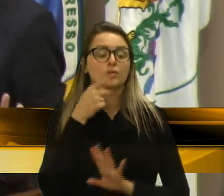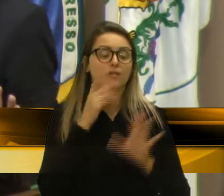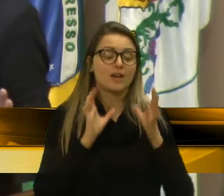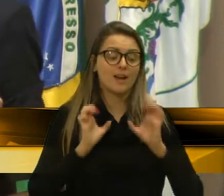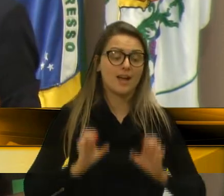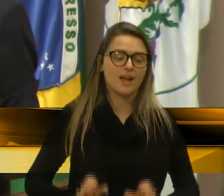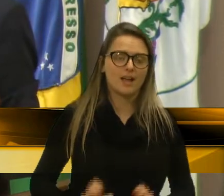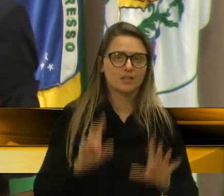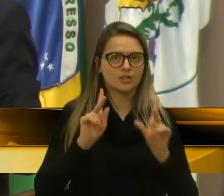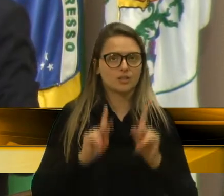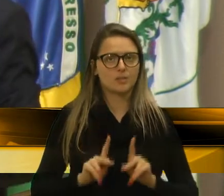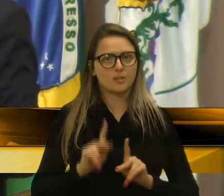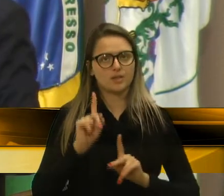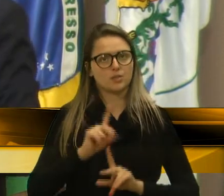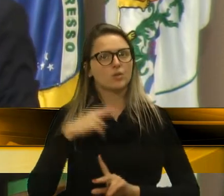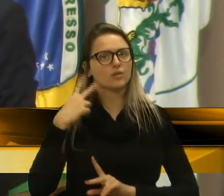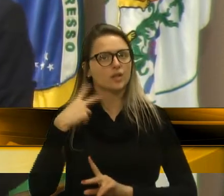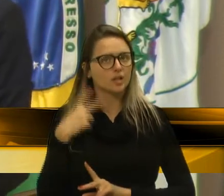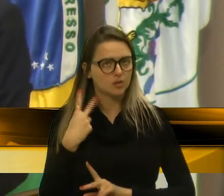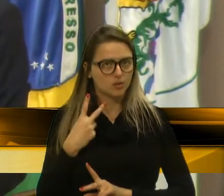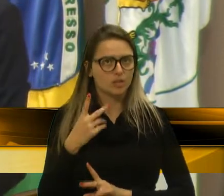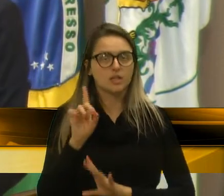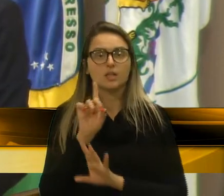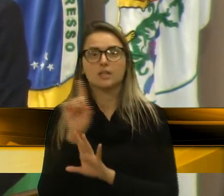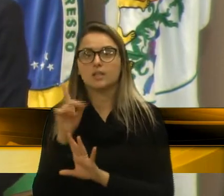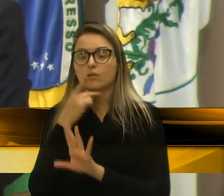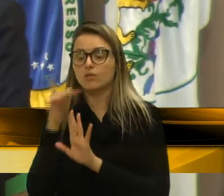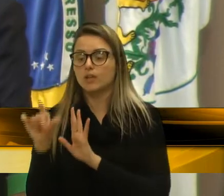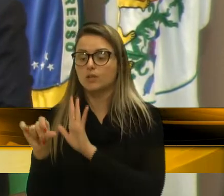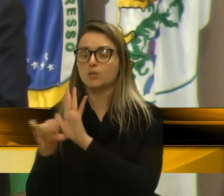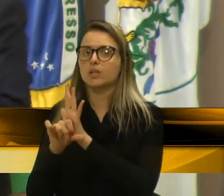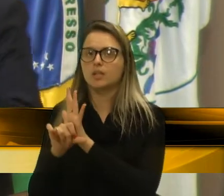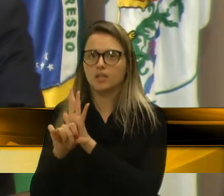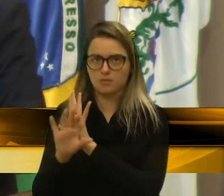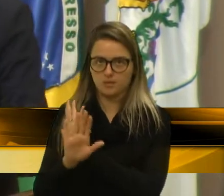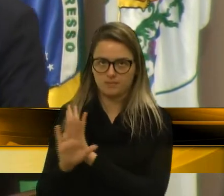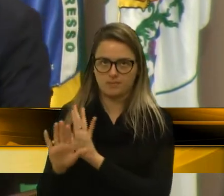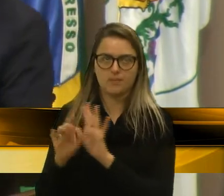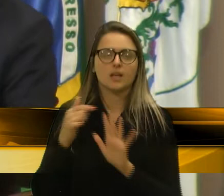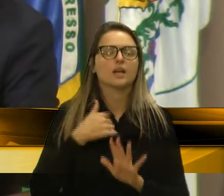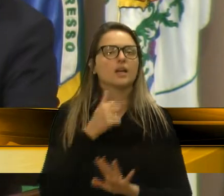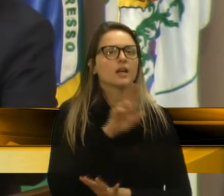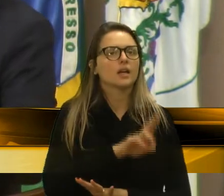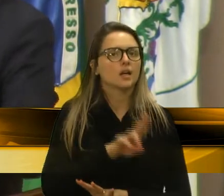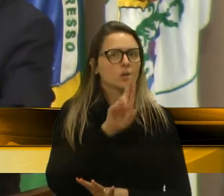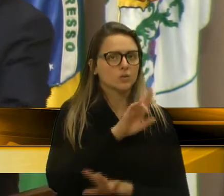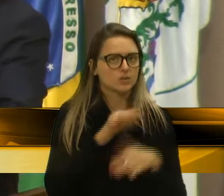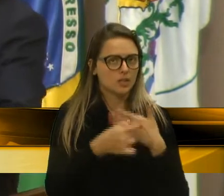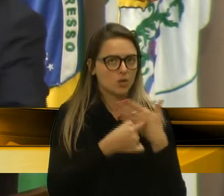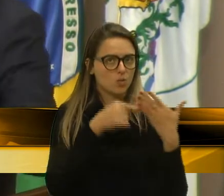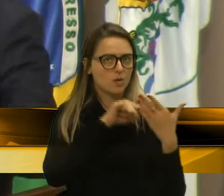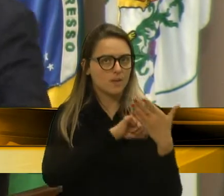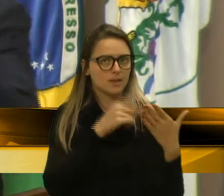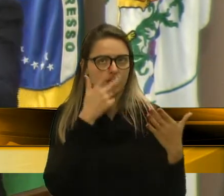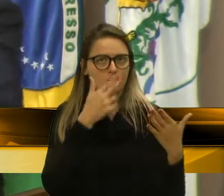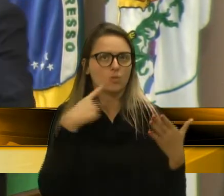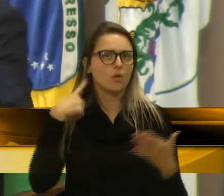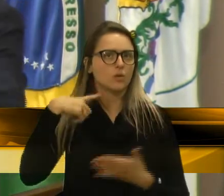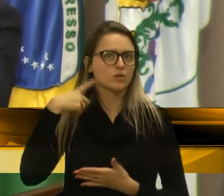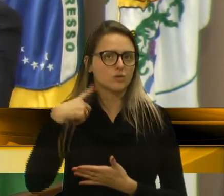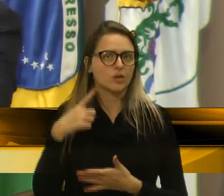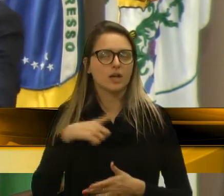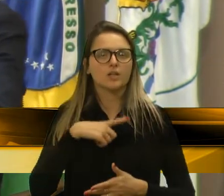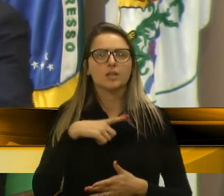parlamentar. Né? Repito, não está se tratando aqui de crime. E eu usei uma analogia, né, que é como um advogado que tem um mandato através